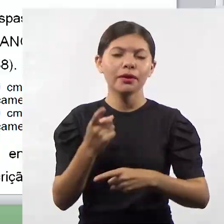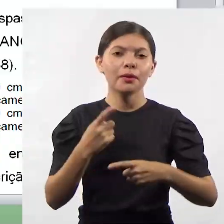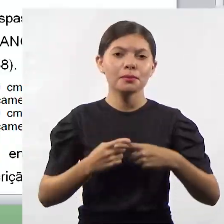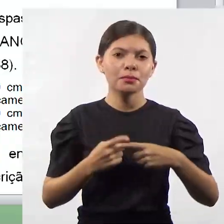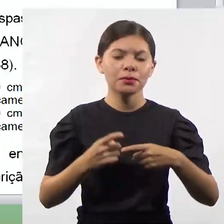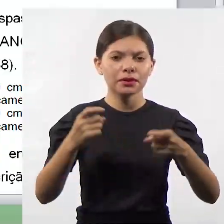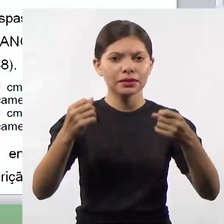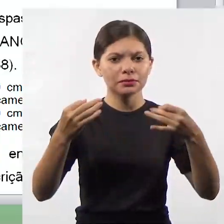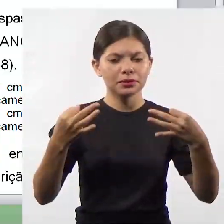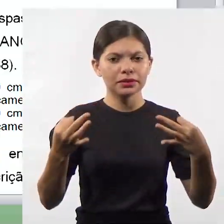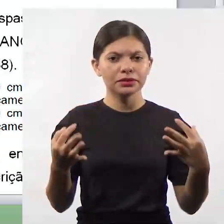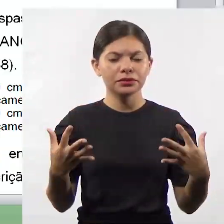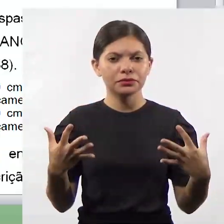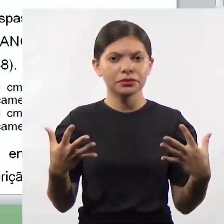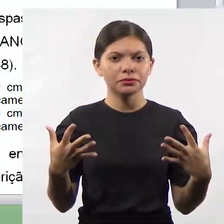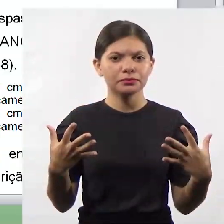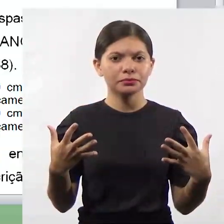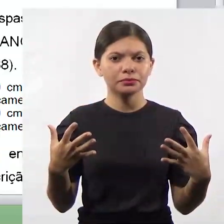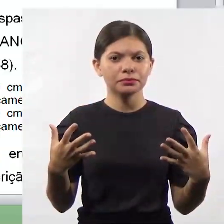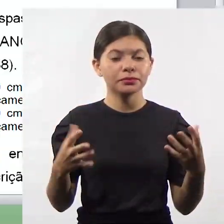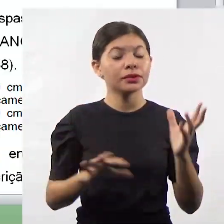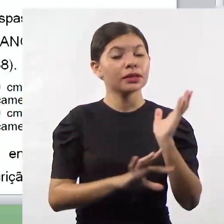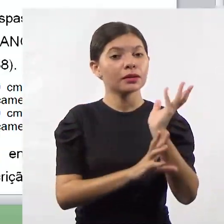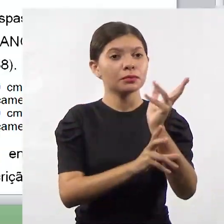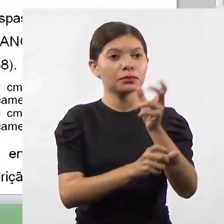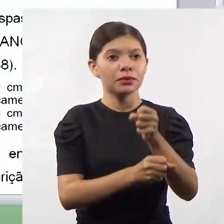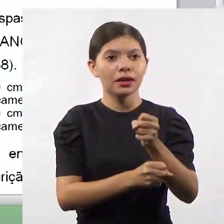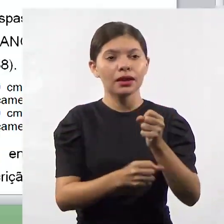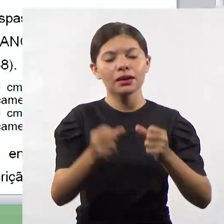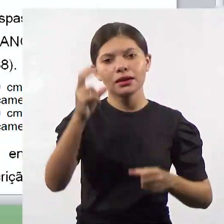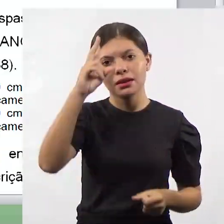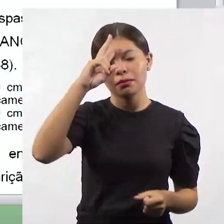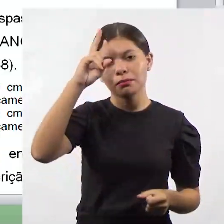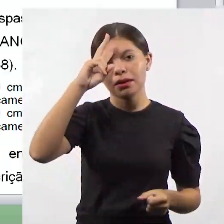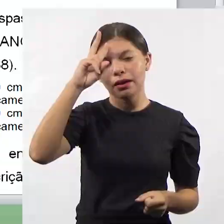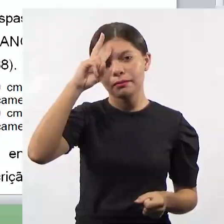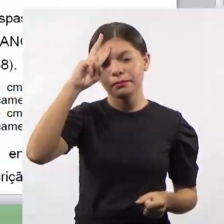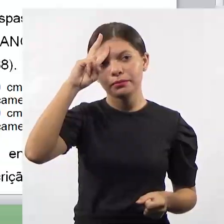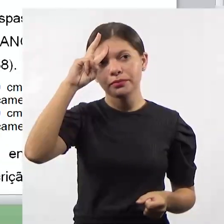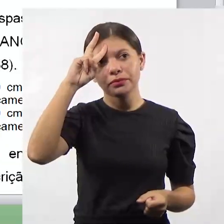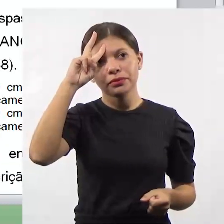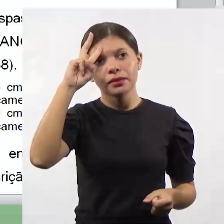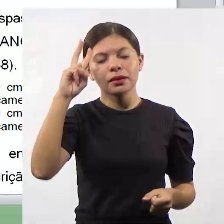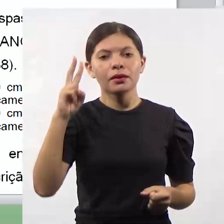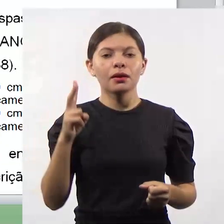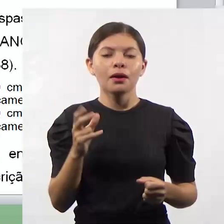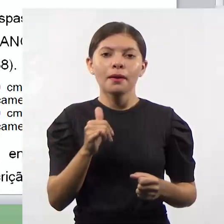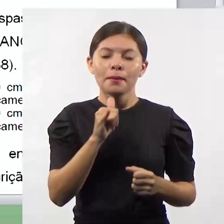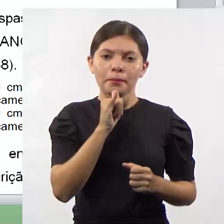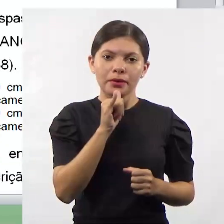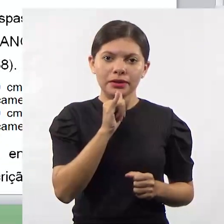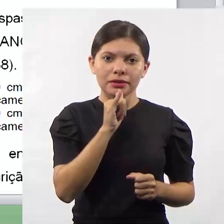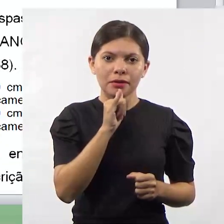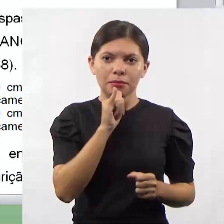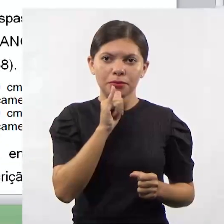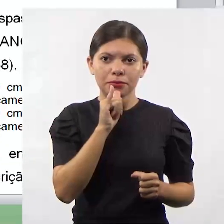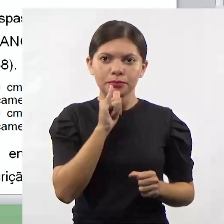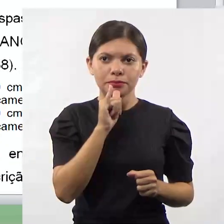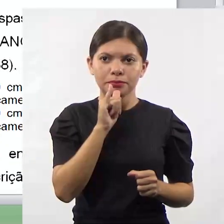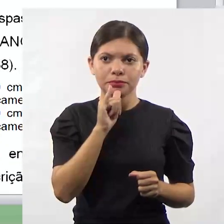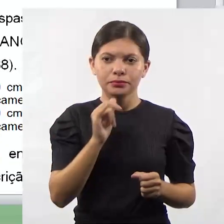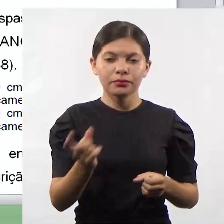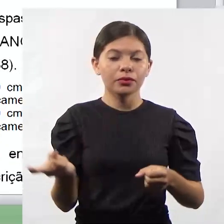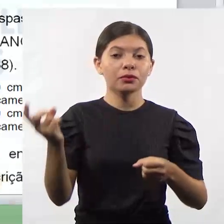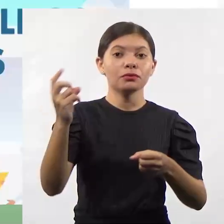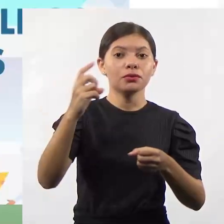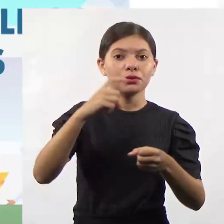ela é explicativa? Então, só para a gente recapitular, a gente vai, por exemplo, ir lá na